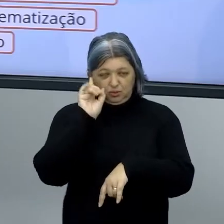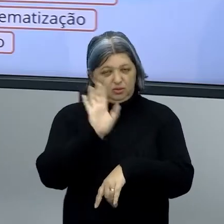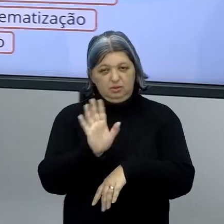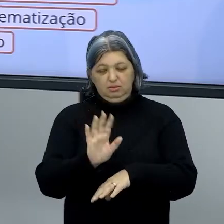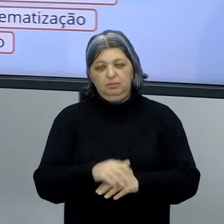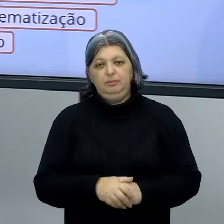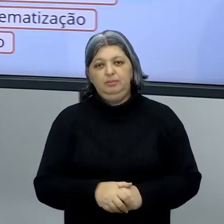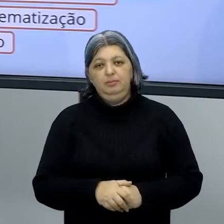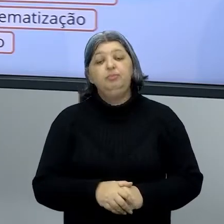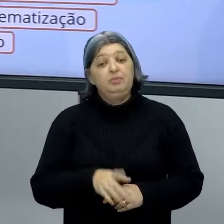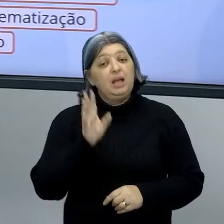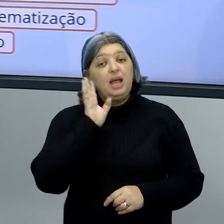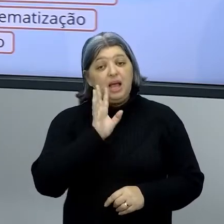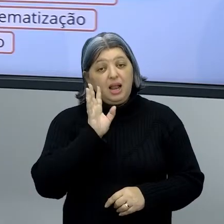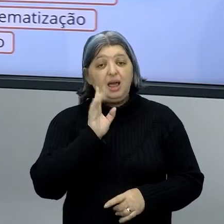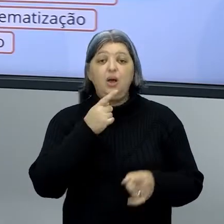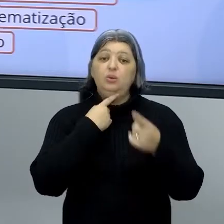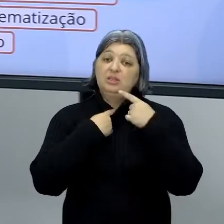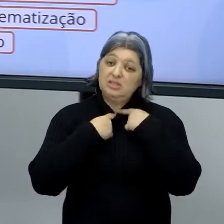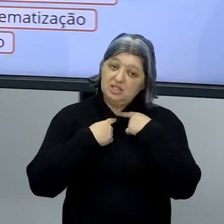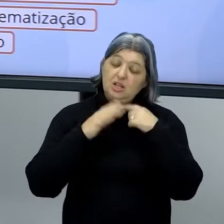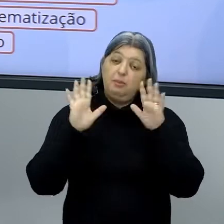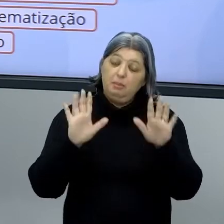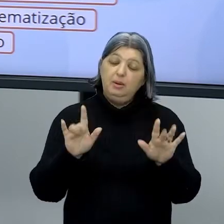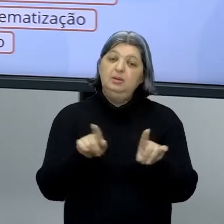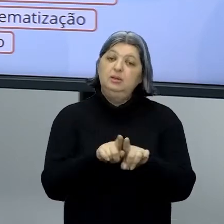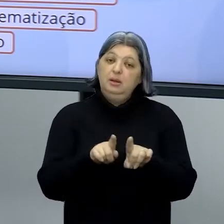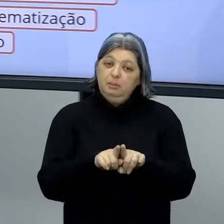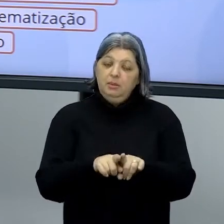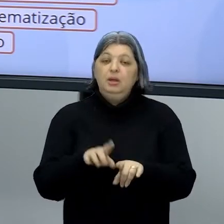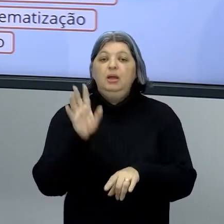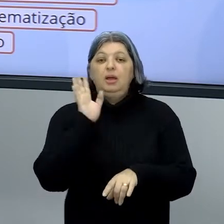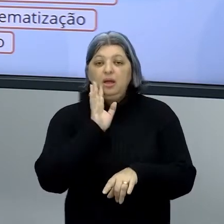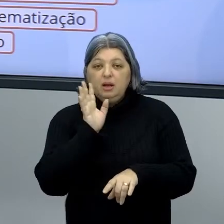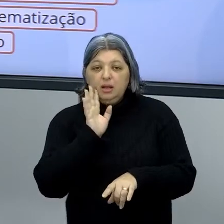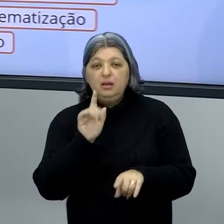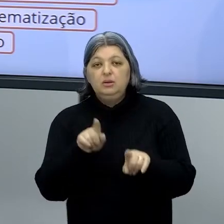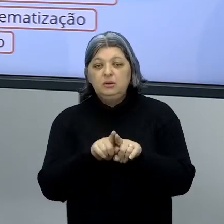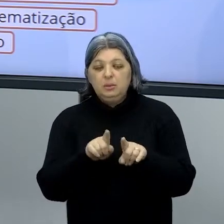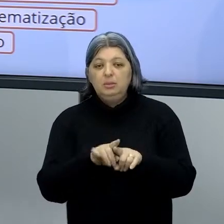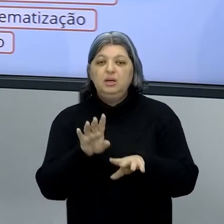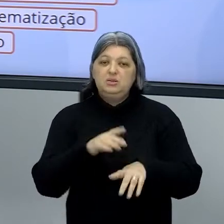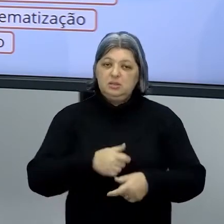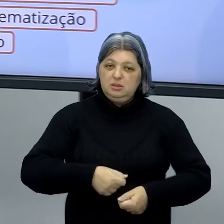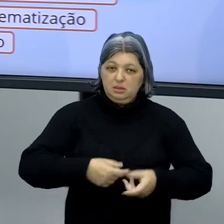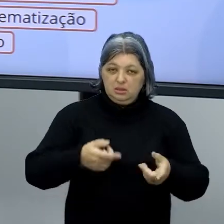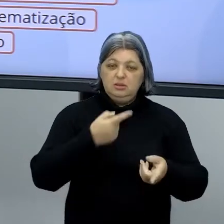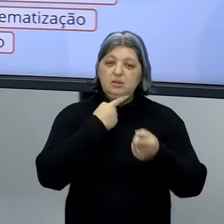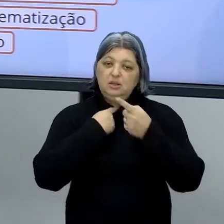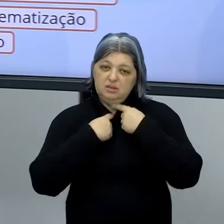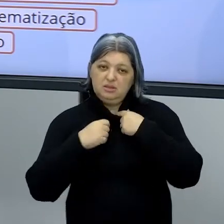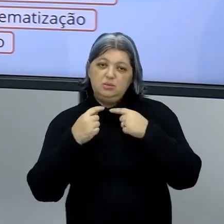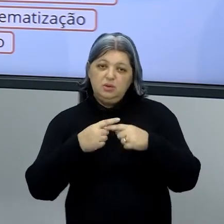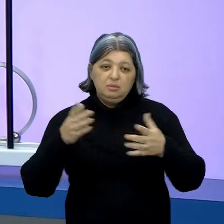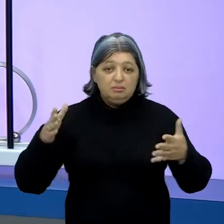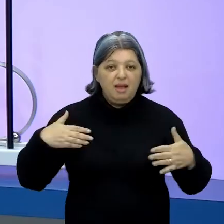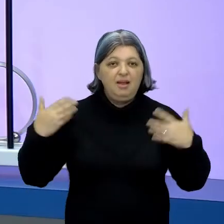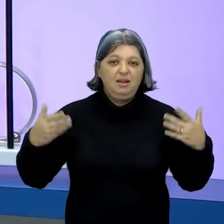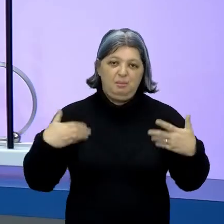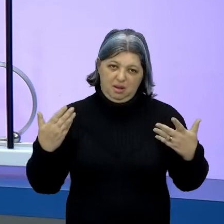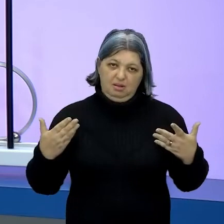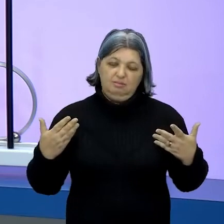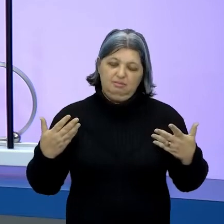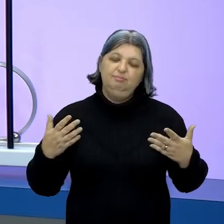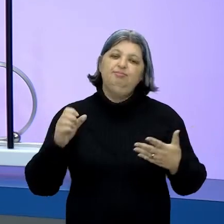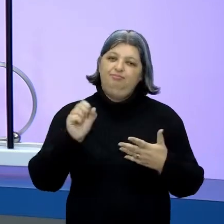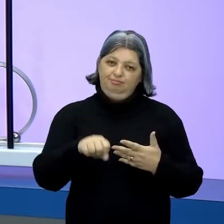quando. É legal desejar e é legal gastar aí com os nossos desejos para dar um up na vida, para deixar a gente mais animado. Sim, a gente